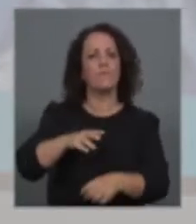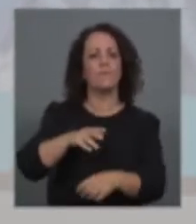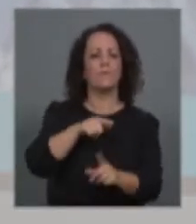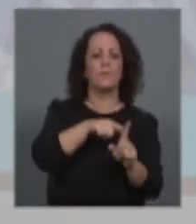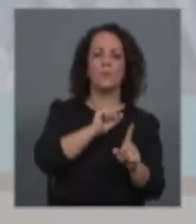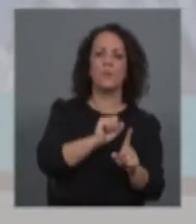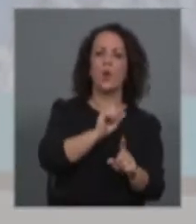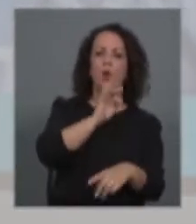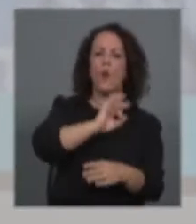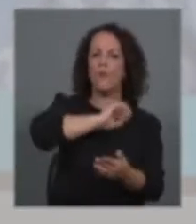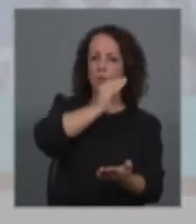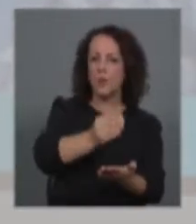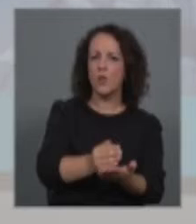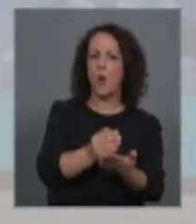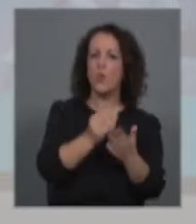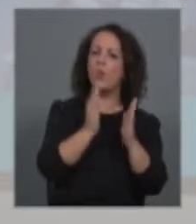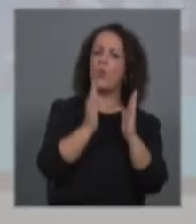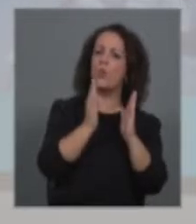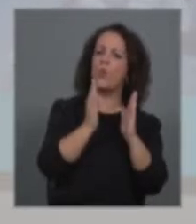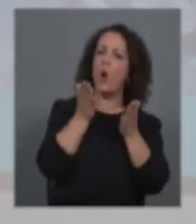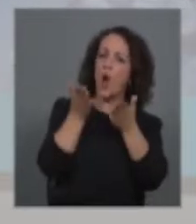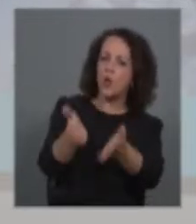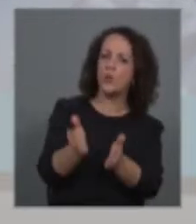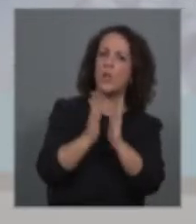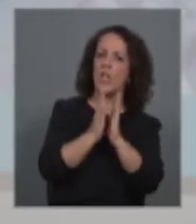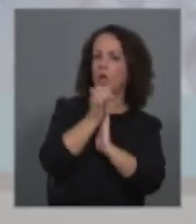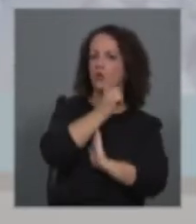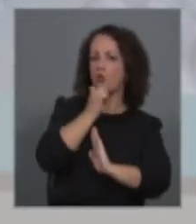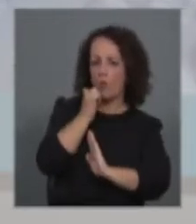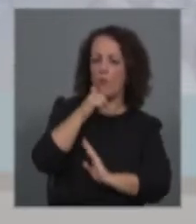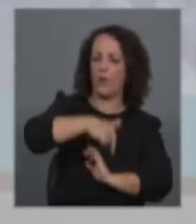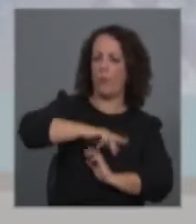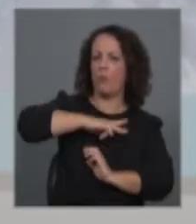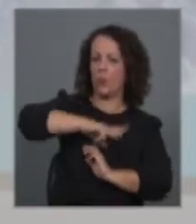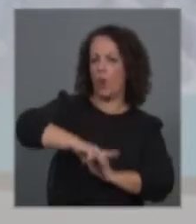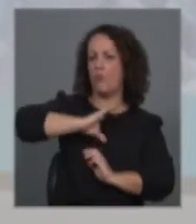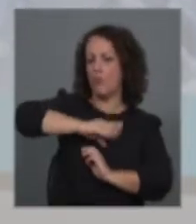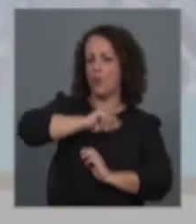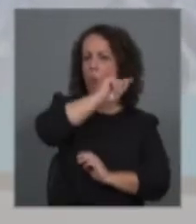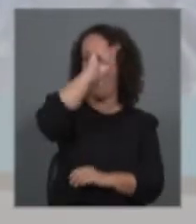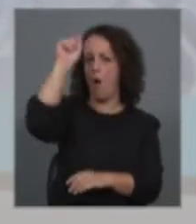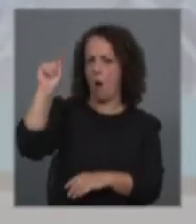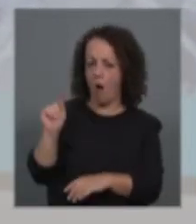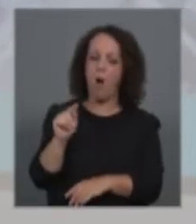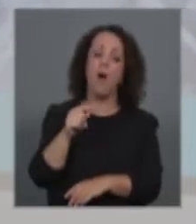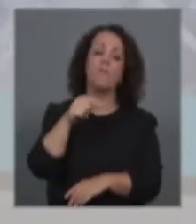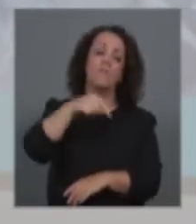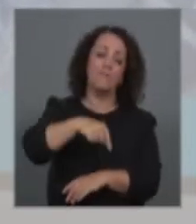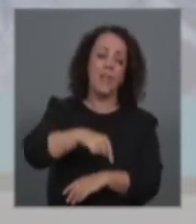Fundação Ajuda à Igreja que Sofre aqui em Portugal, também em todo o mundo, portanto, aqui também alinham